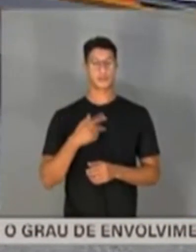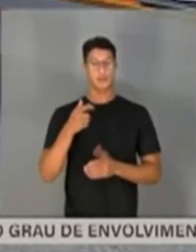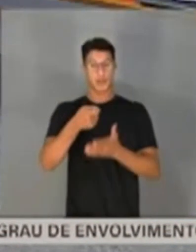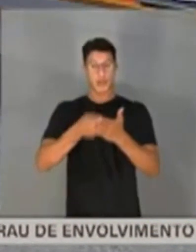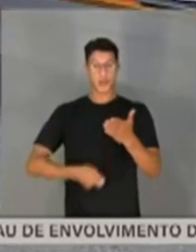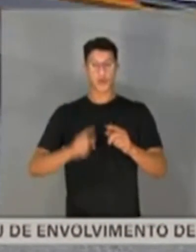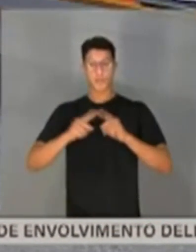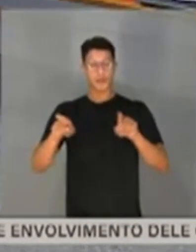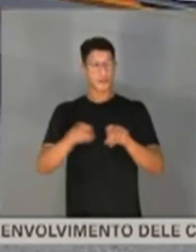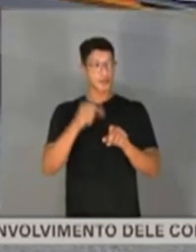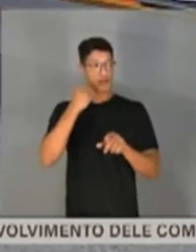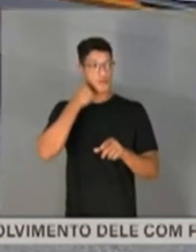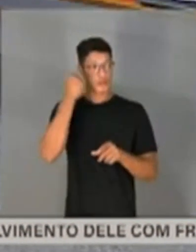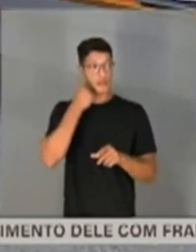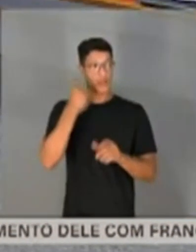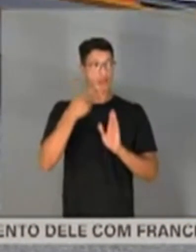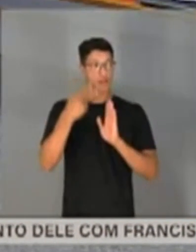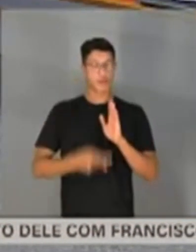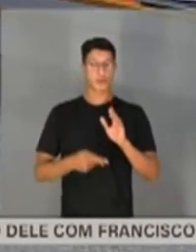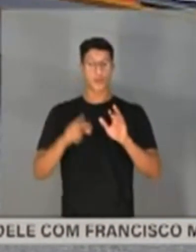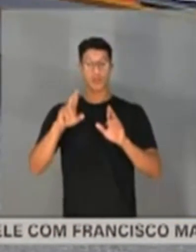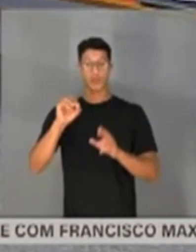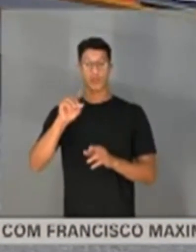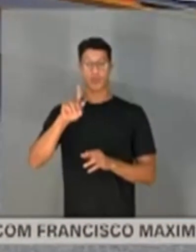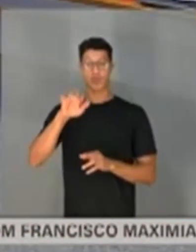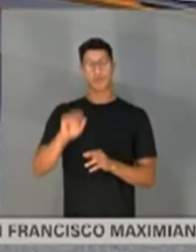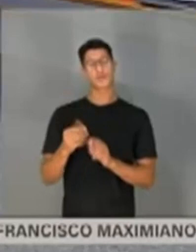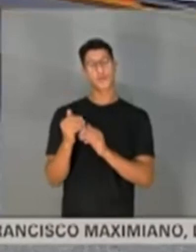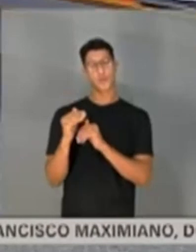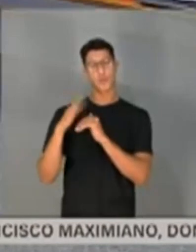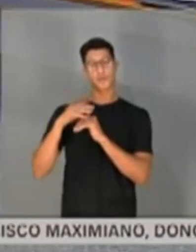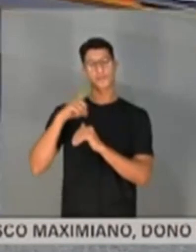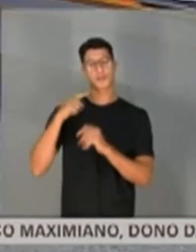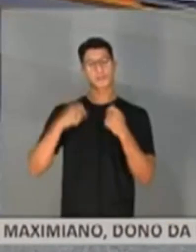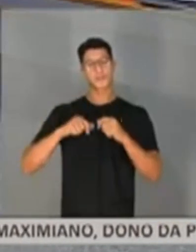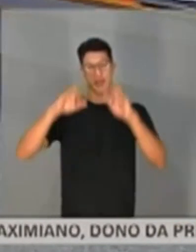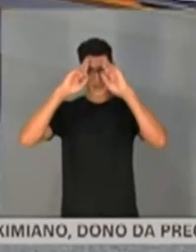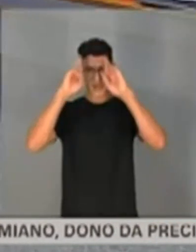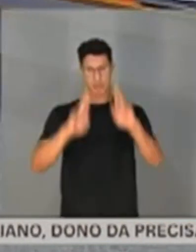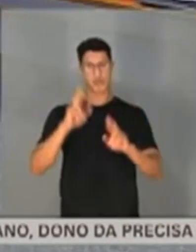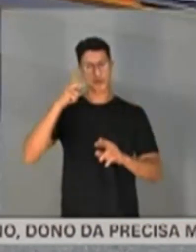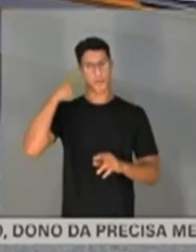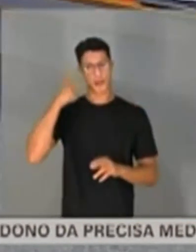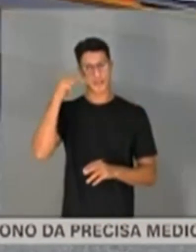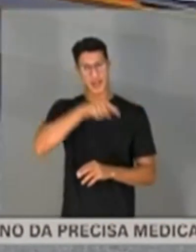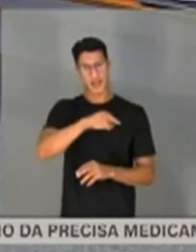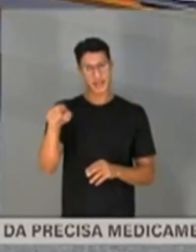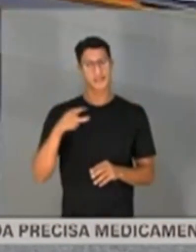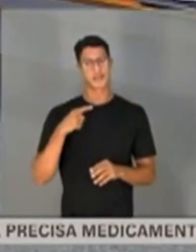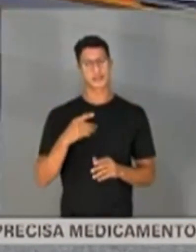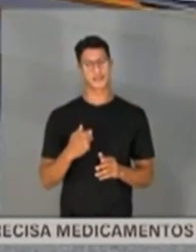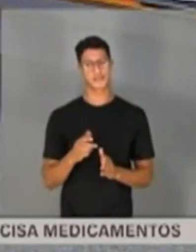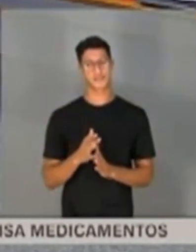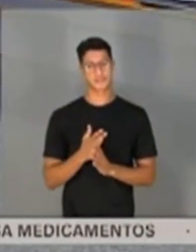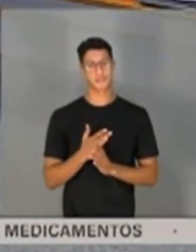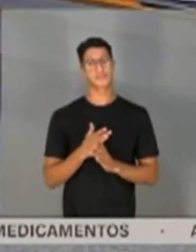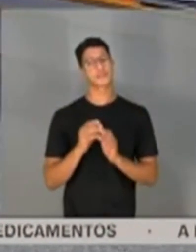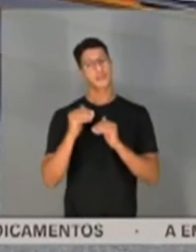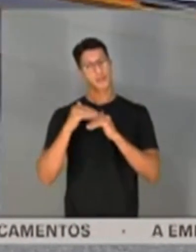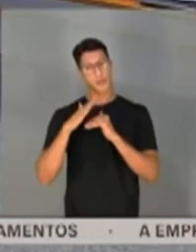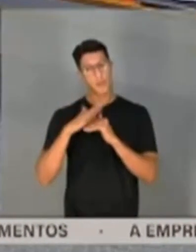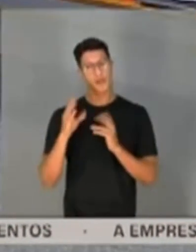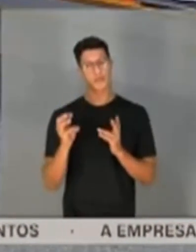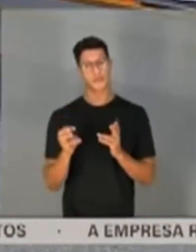senadores que a chamaram de petulante. O mínimo que V. Exª tem que ter a respeito com os parlamentares que estão aqui. os parlamentares que estão aqui, e